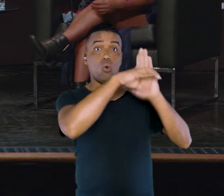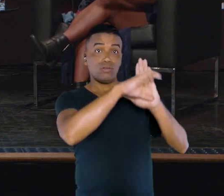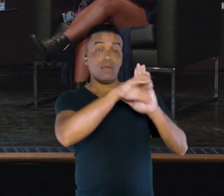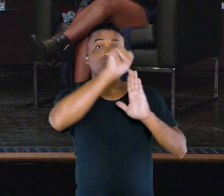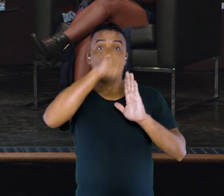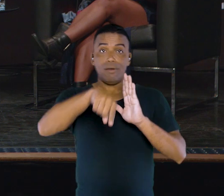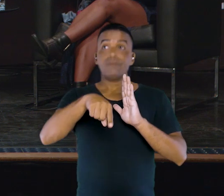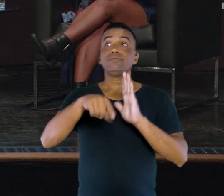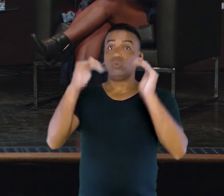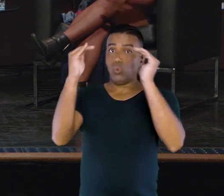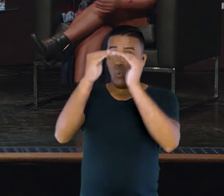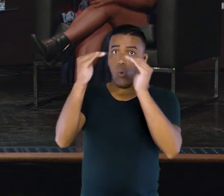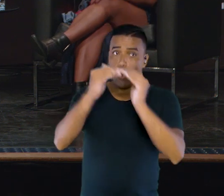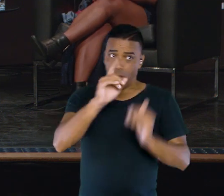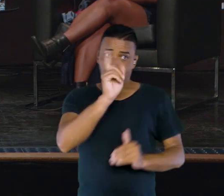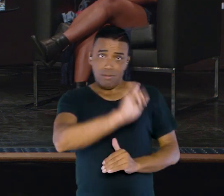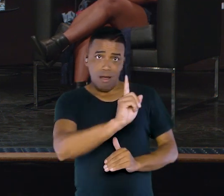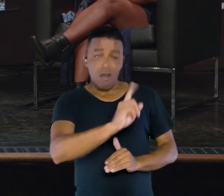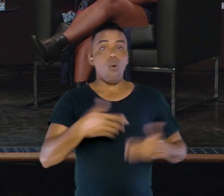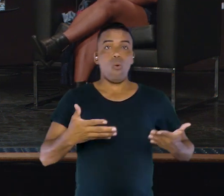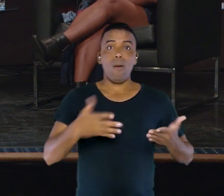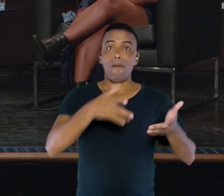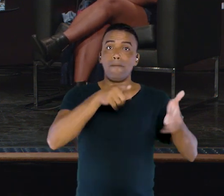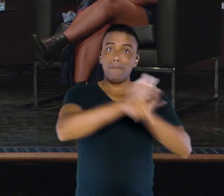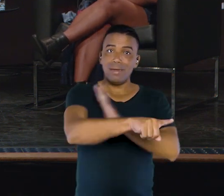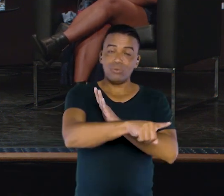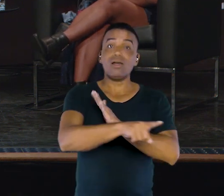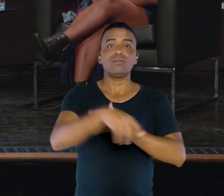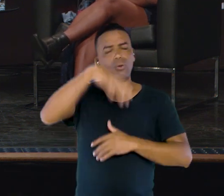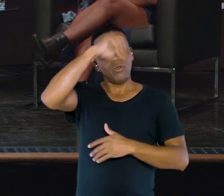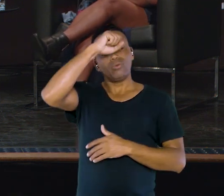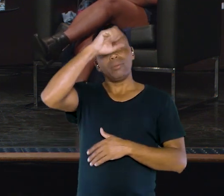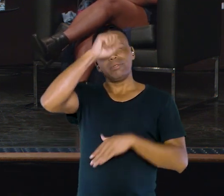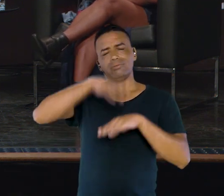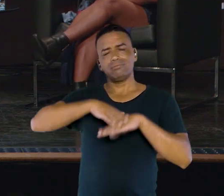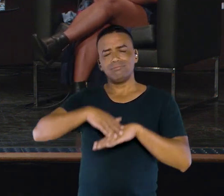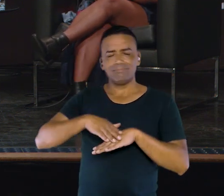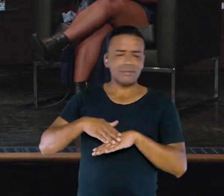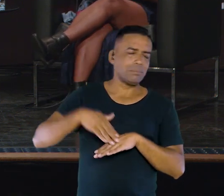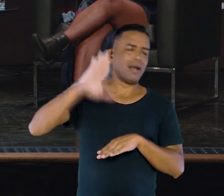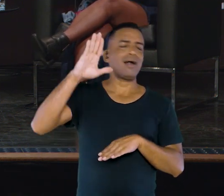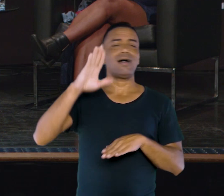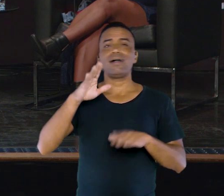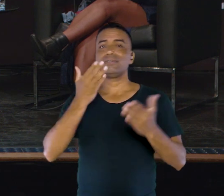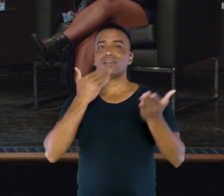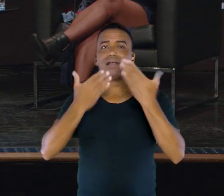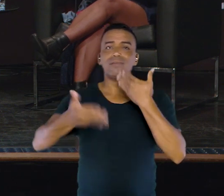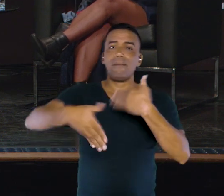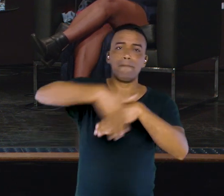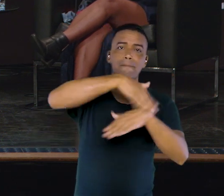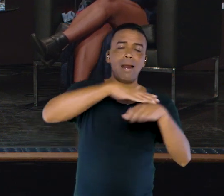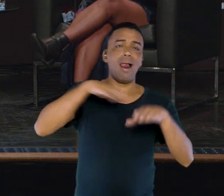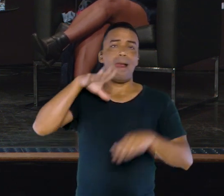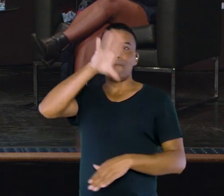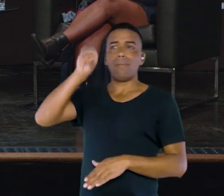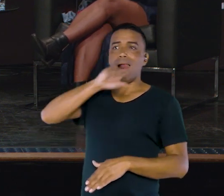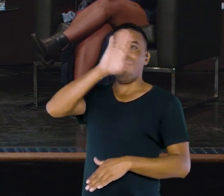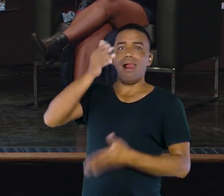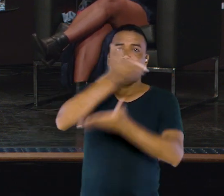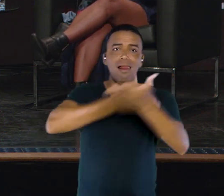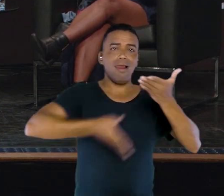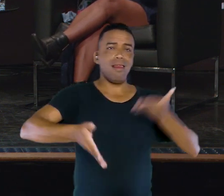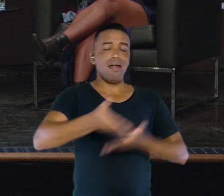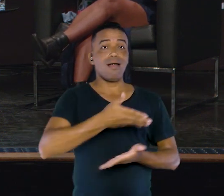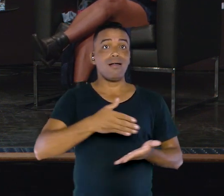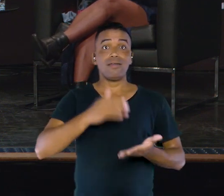conceito é isso e ver se é isso mesmo. E eu tenho aprendido bastante com esse diálogo da oralidade,